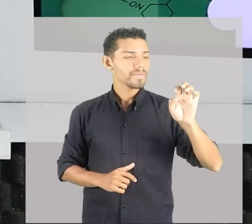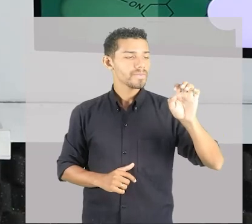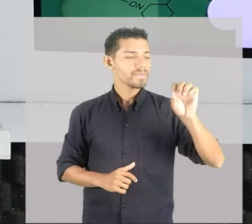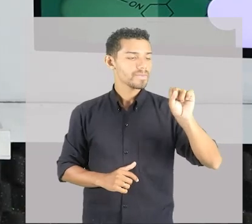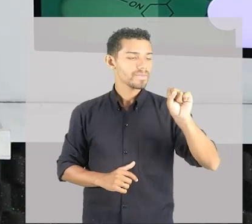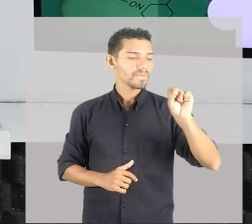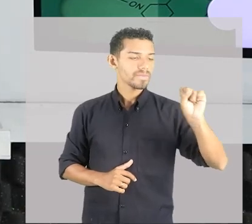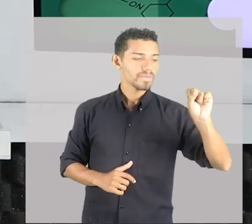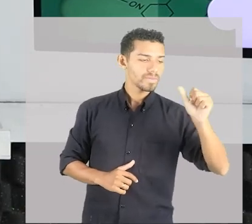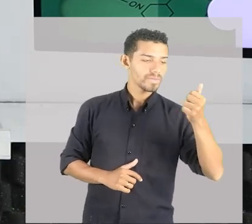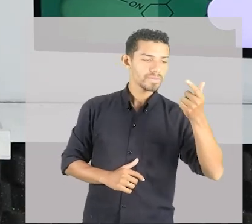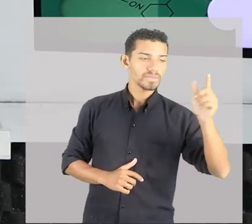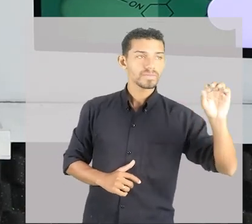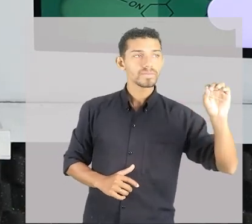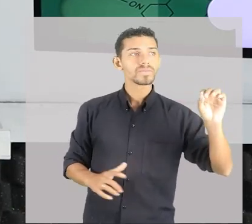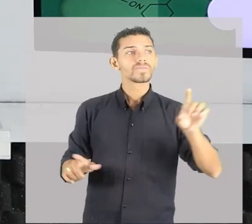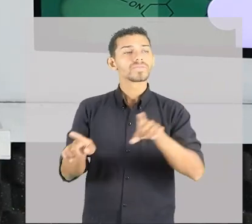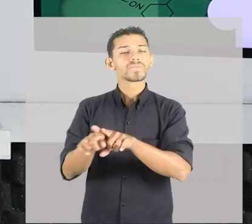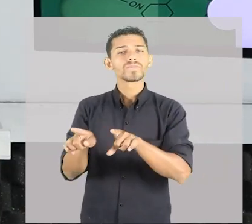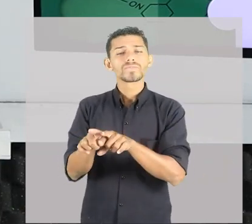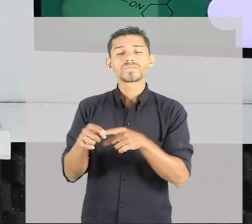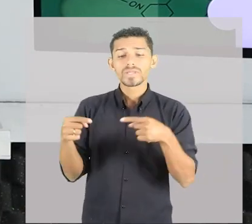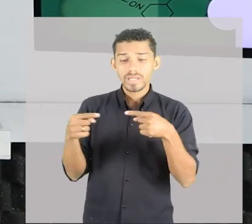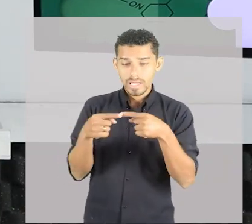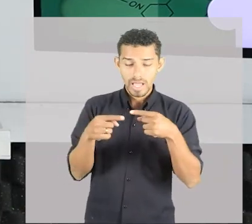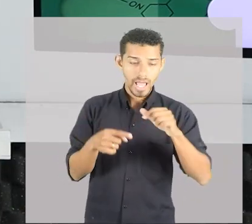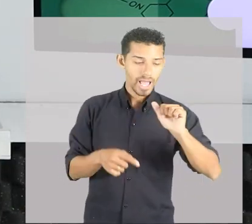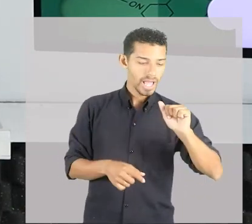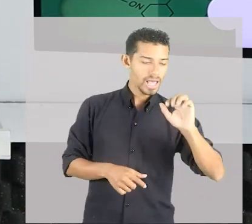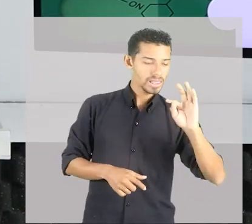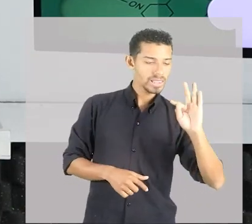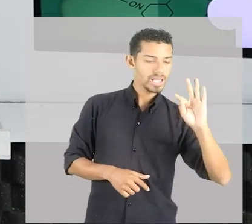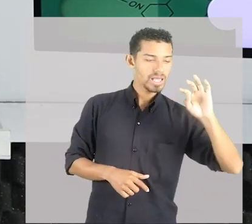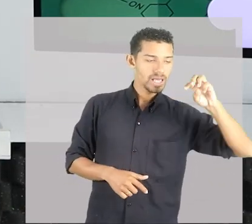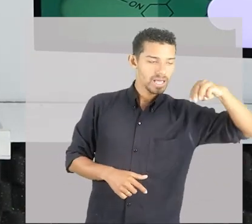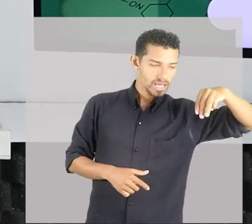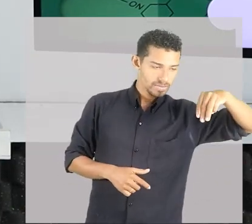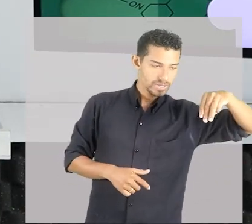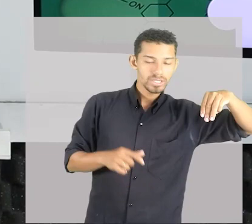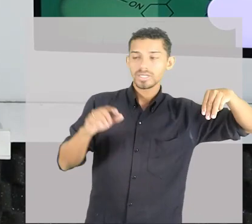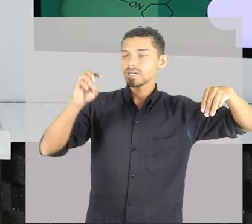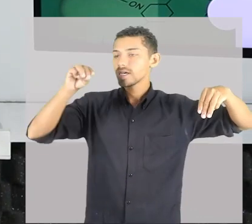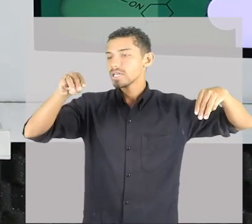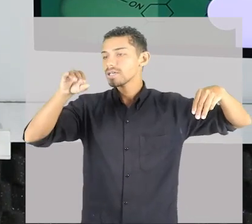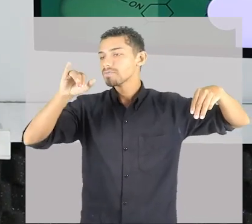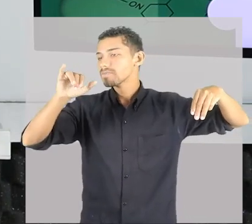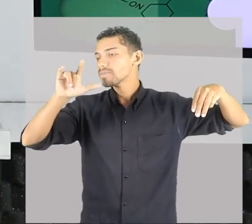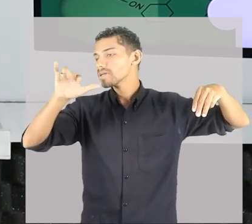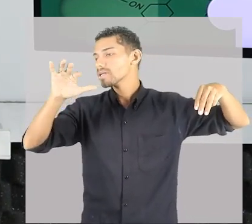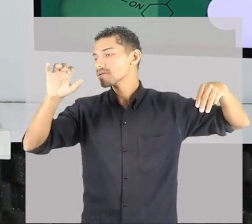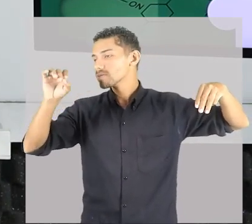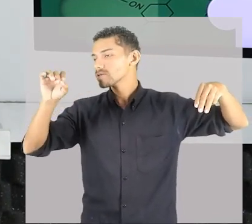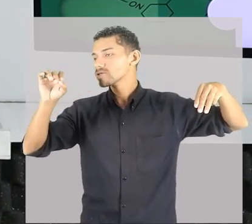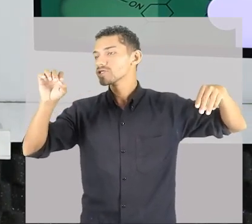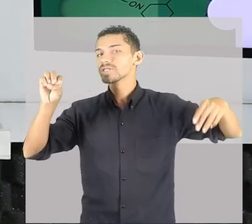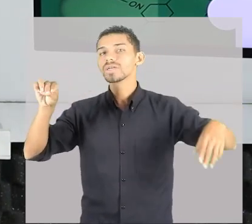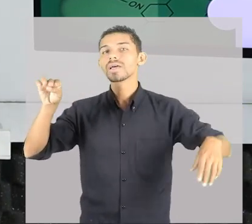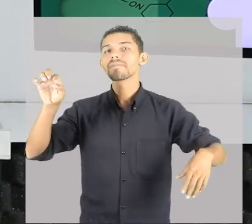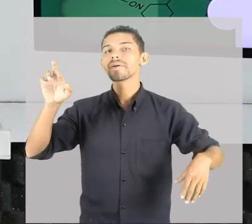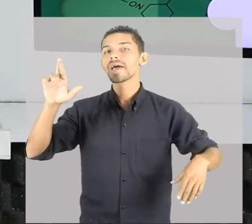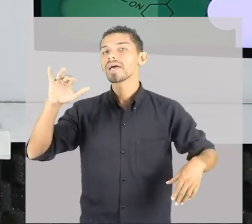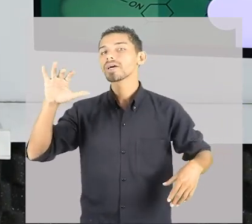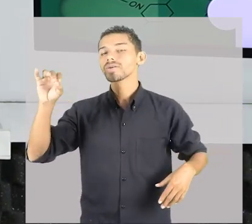entre ATM e milímetro de mercúrio todas as vezes que a gente falar aqui na frente um ATM é a mesma coisa que